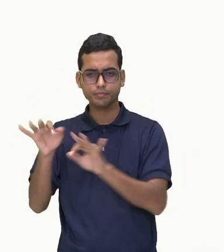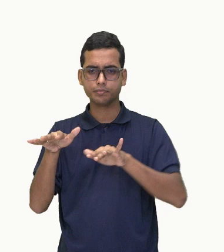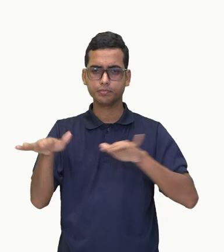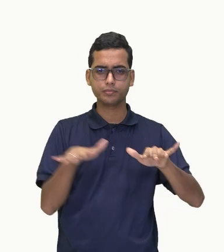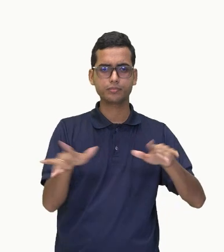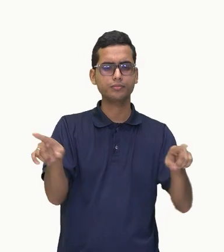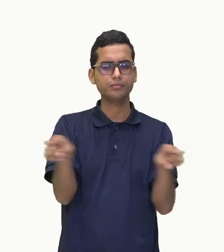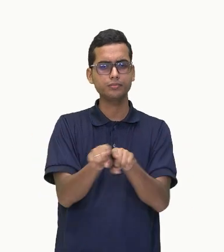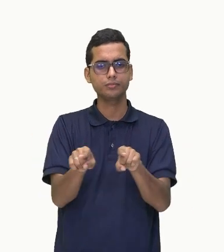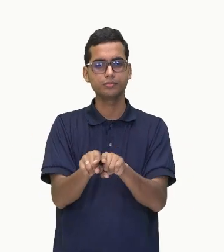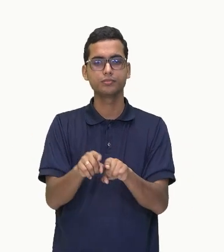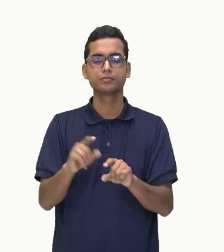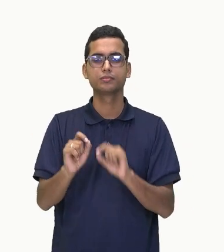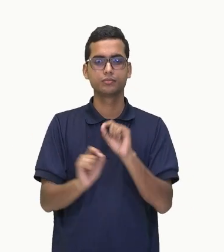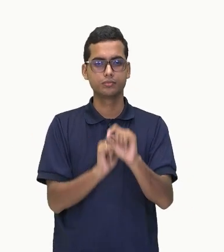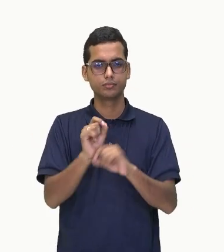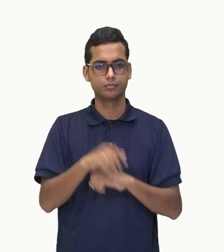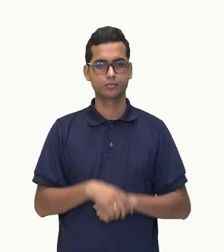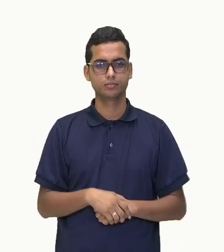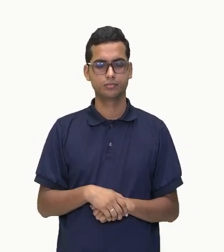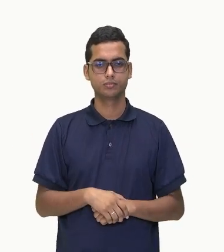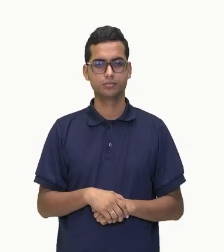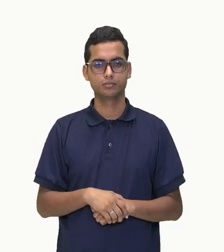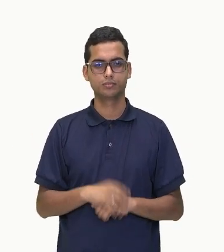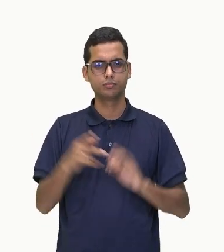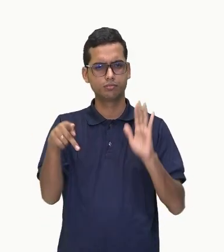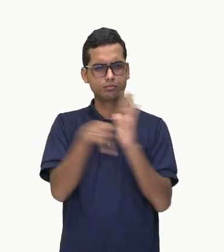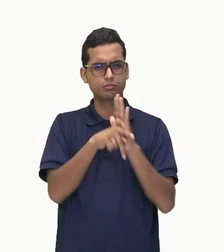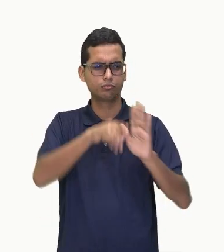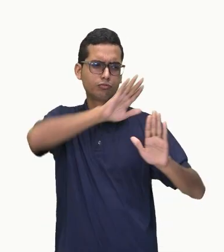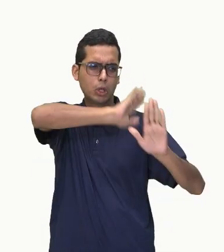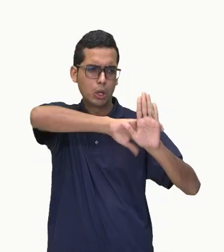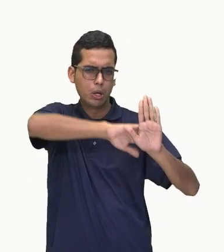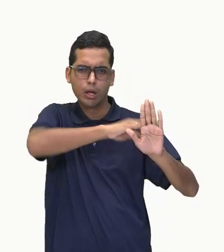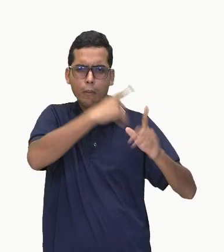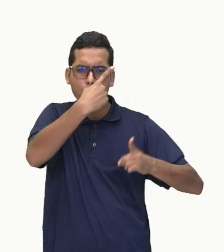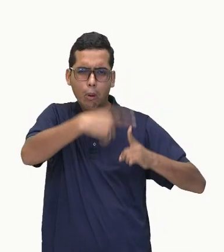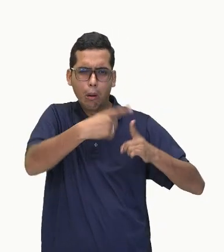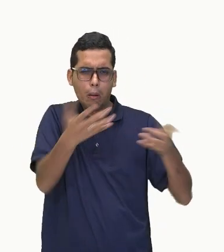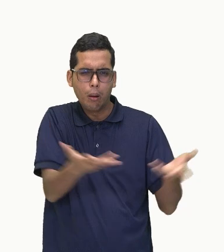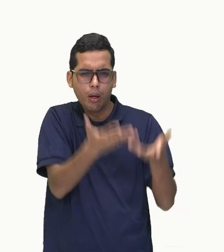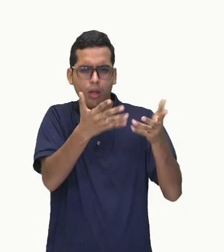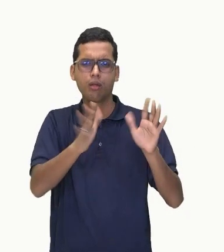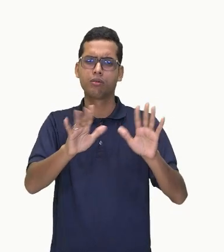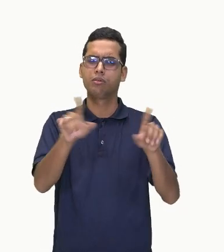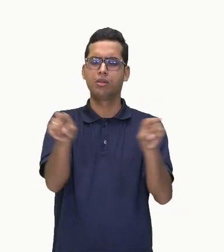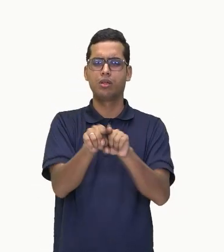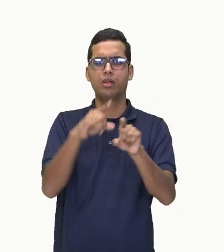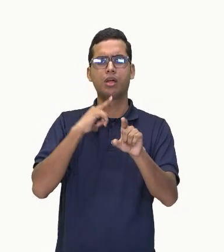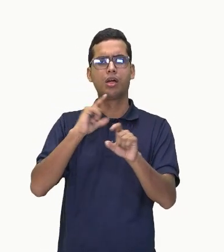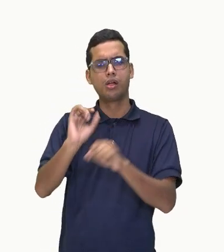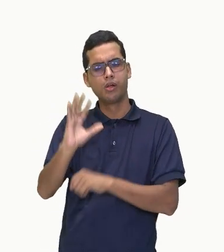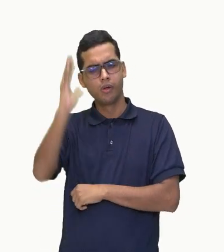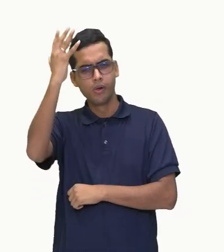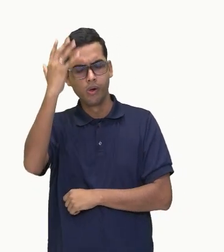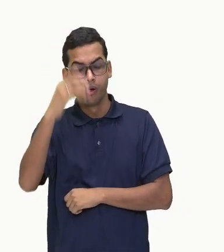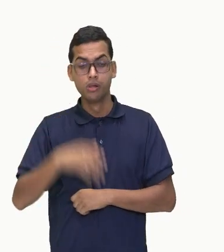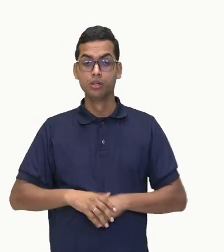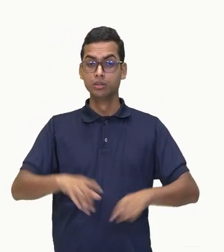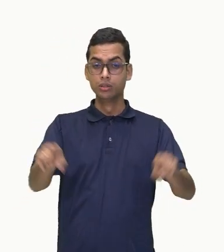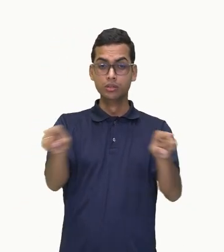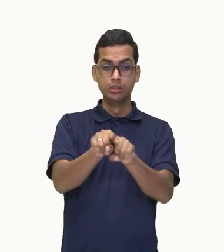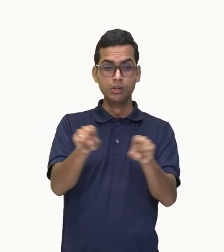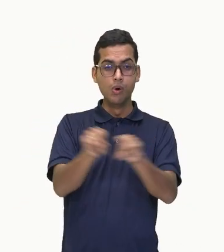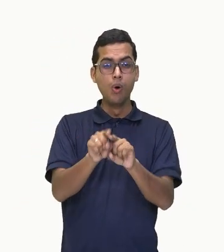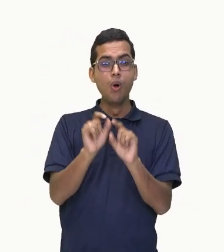não levo em consideração as suas causas. A velocidade de um corpo é uma das importantes,